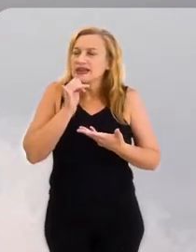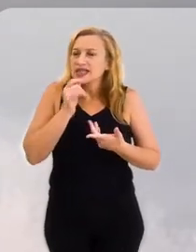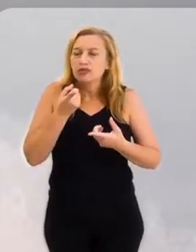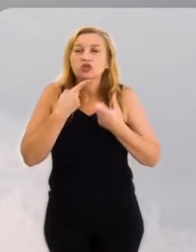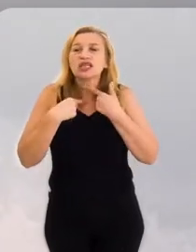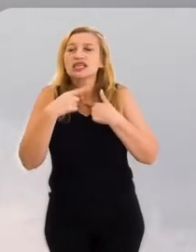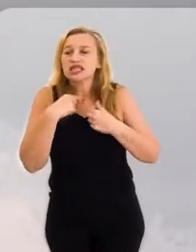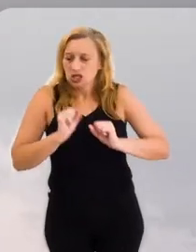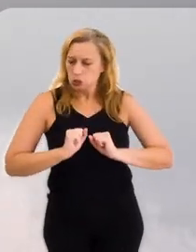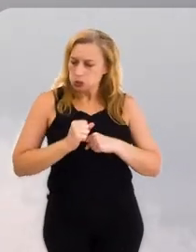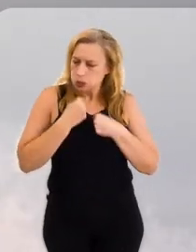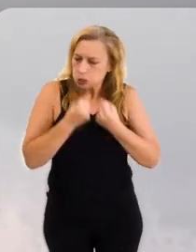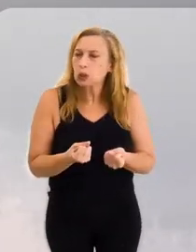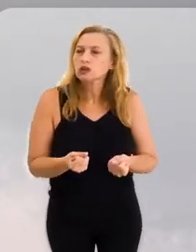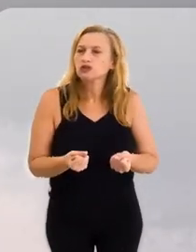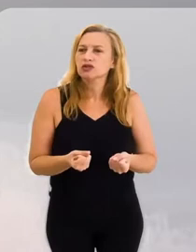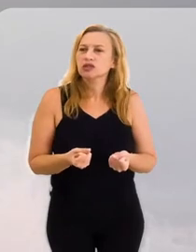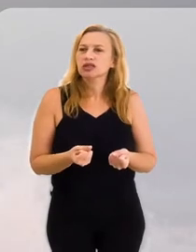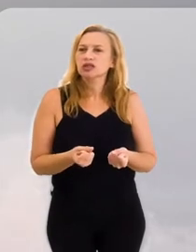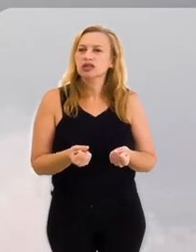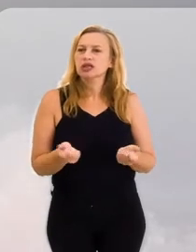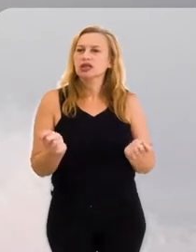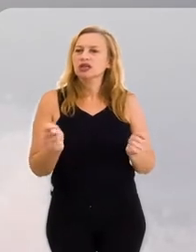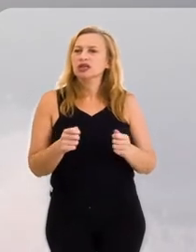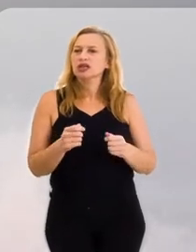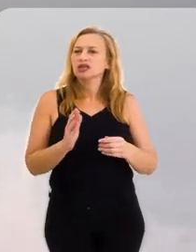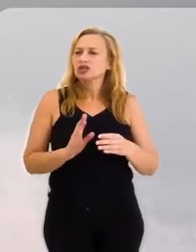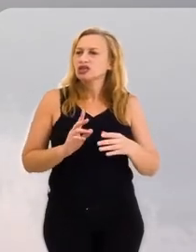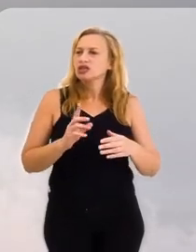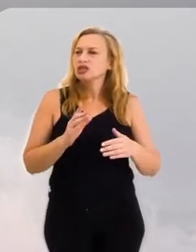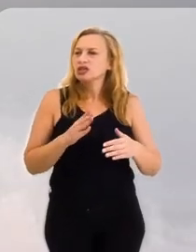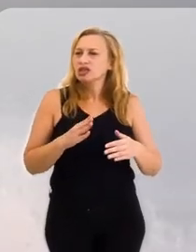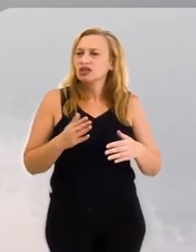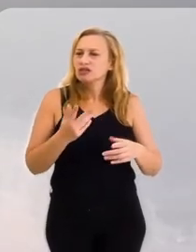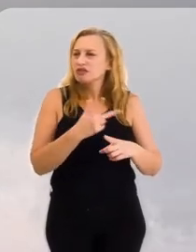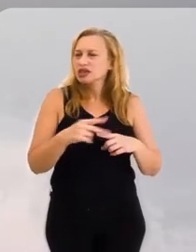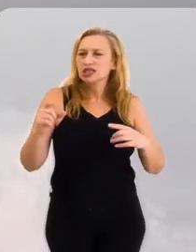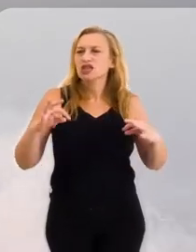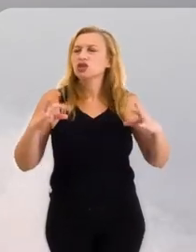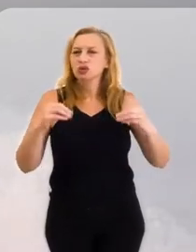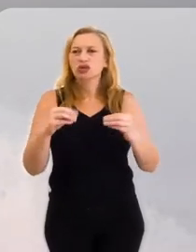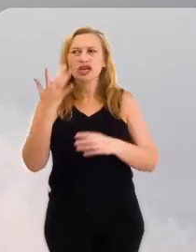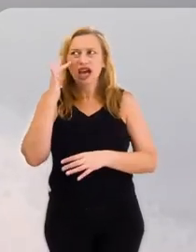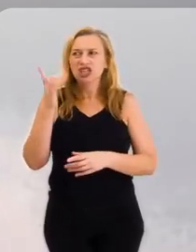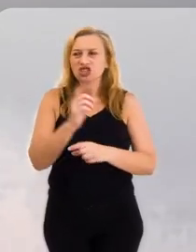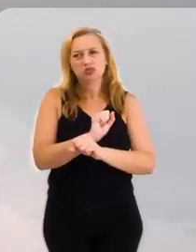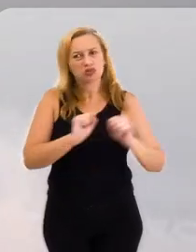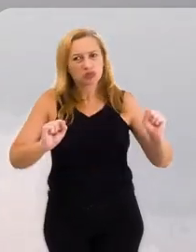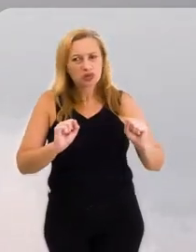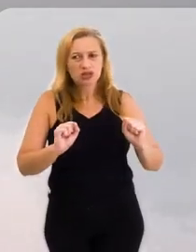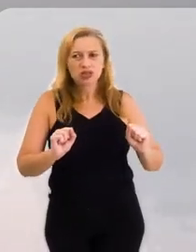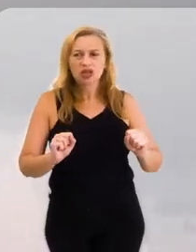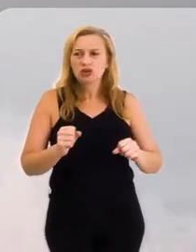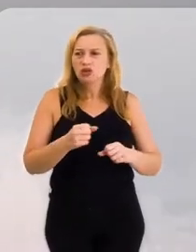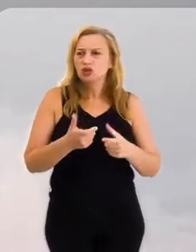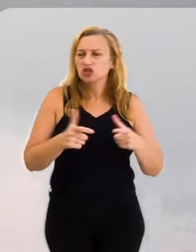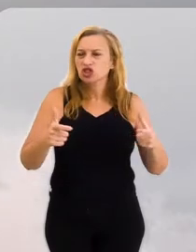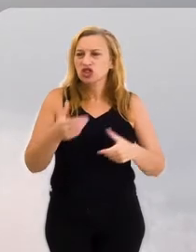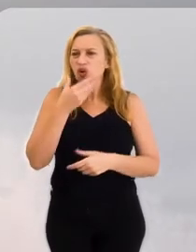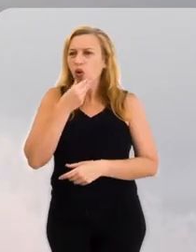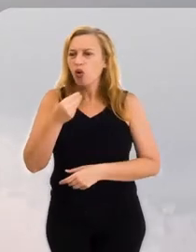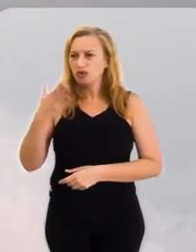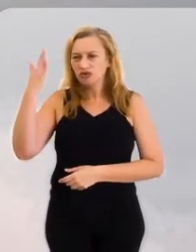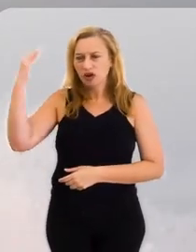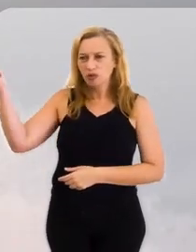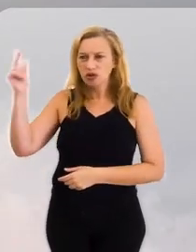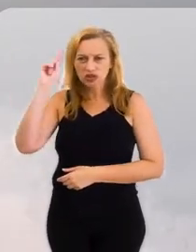vontade força de vontade determinação e capaz de passar por cima de coisas que a gente considera impossíveis os grandes